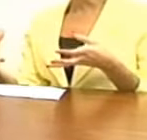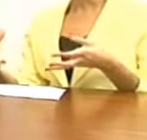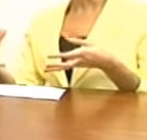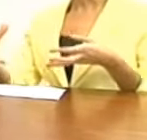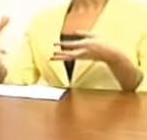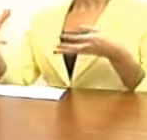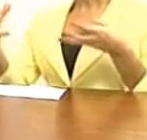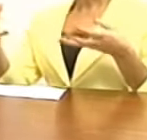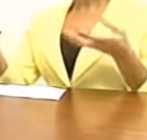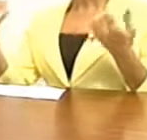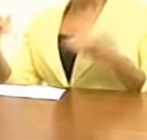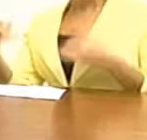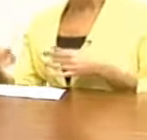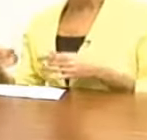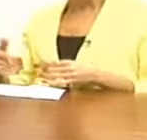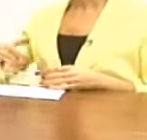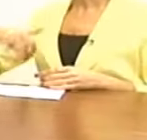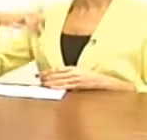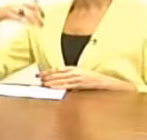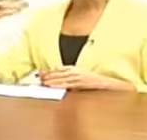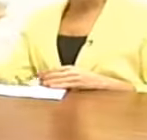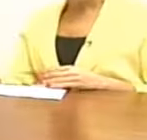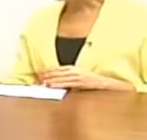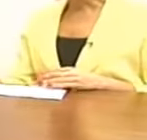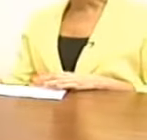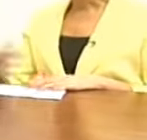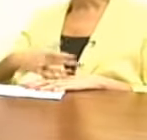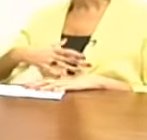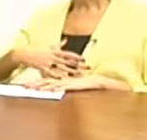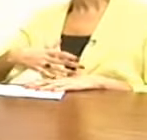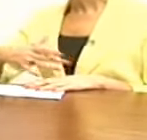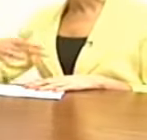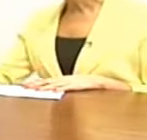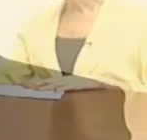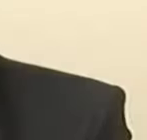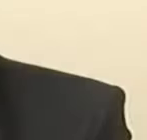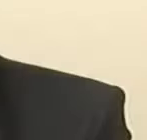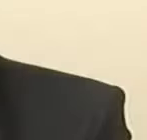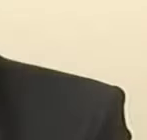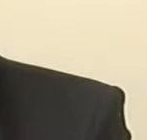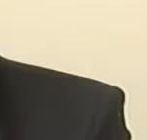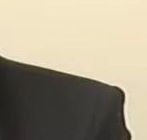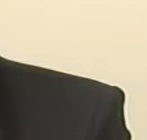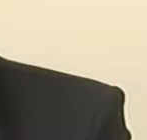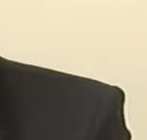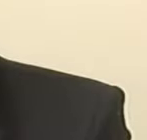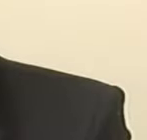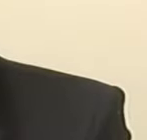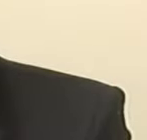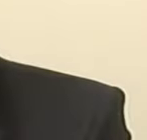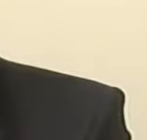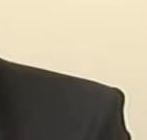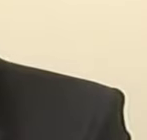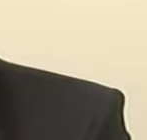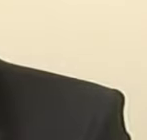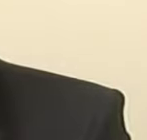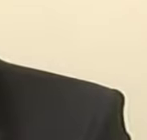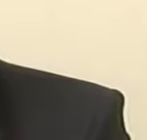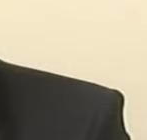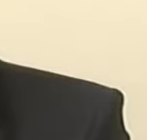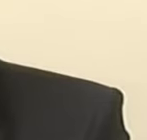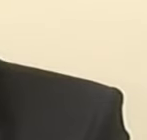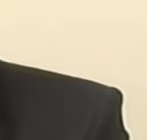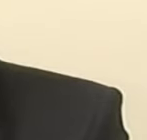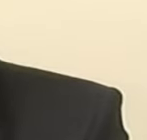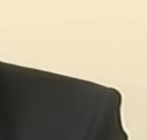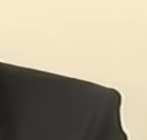tão intenso como esse, o senhor acha que é possível que ele se mantenha dessa forma ao longo da legislatura ou não? Isso é um início de